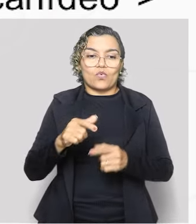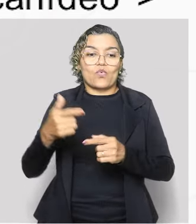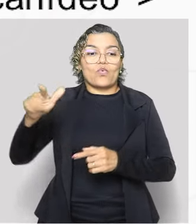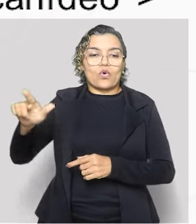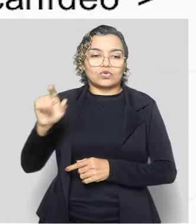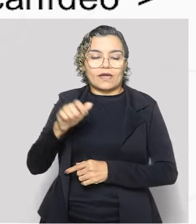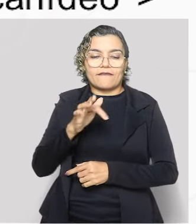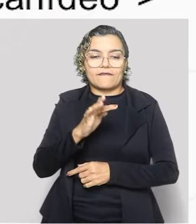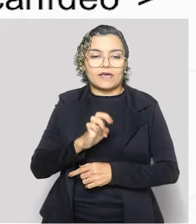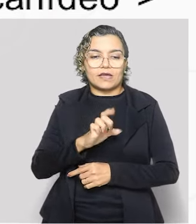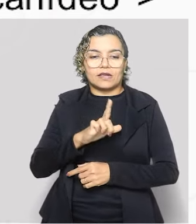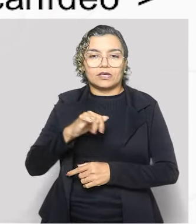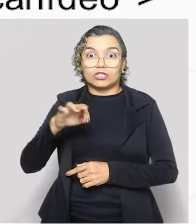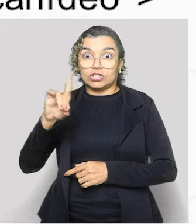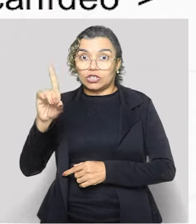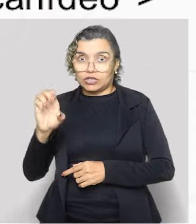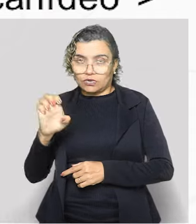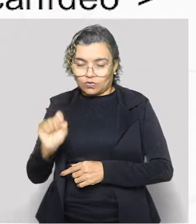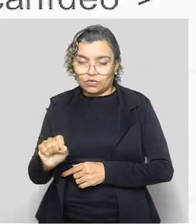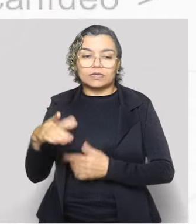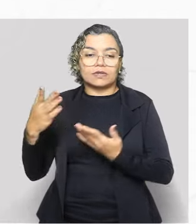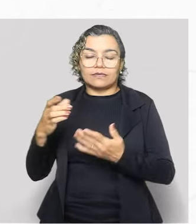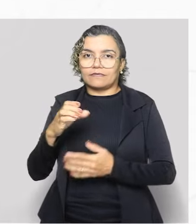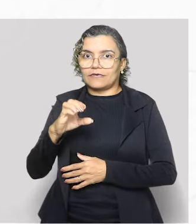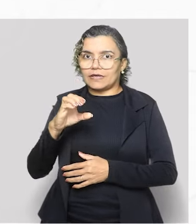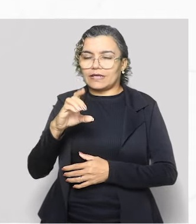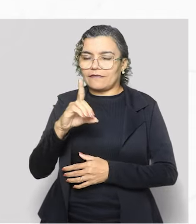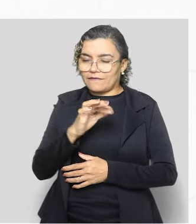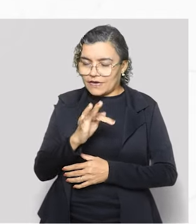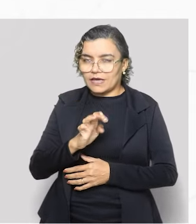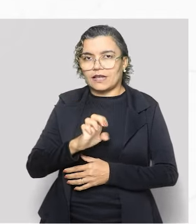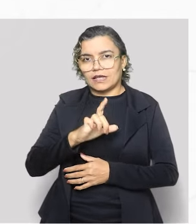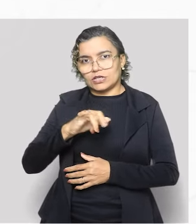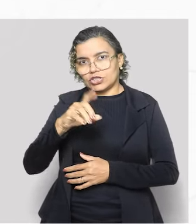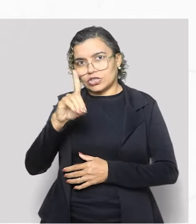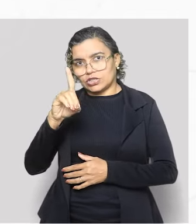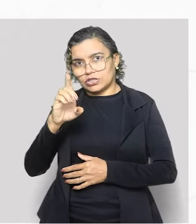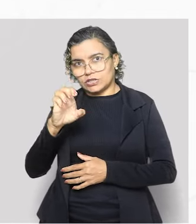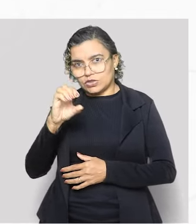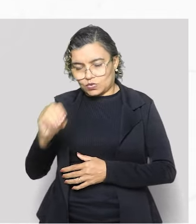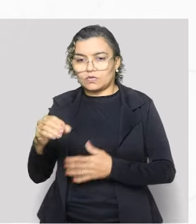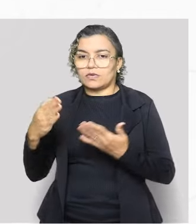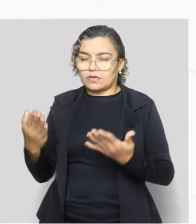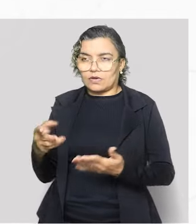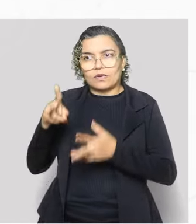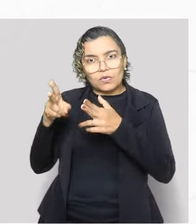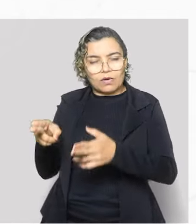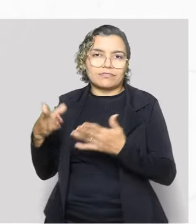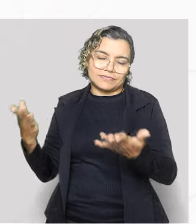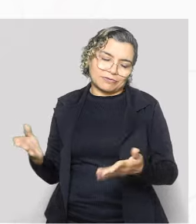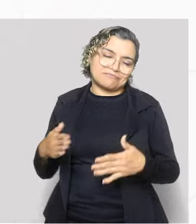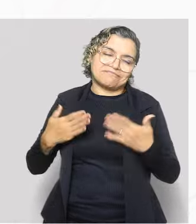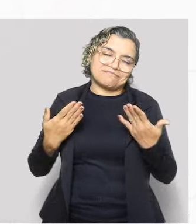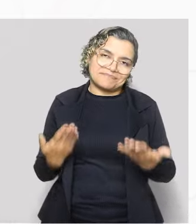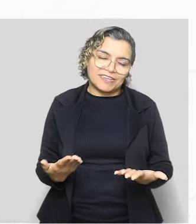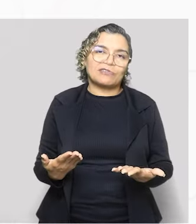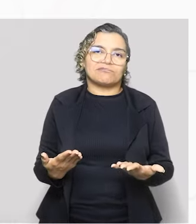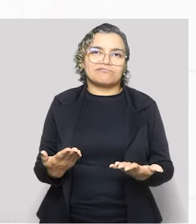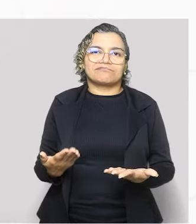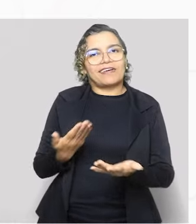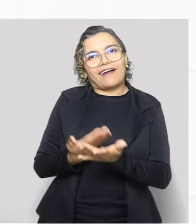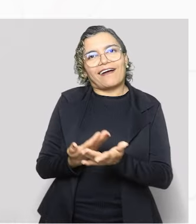certo então Eles seguem juntos aí até a mesma ordem Tá certo então gente a